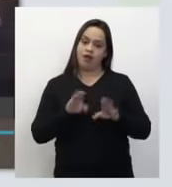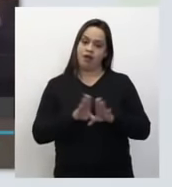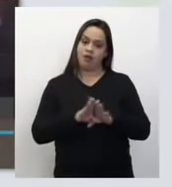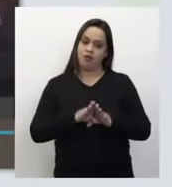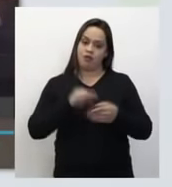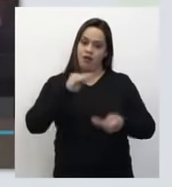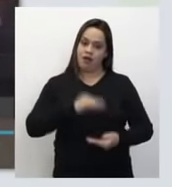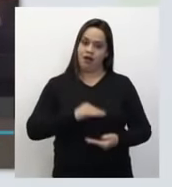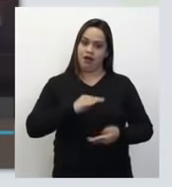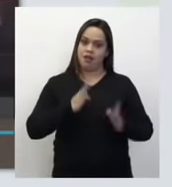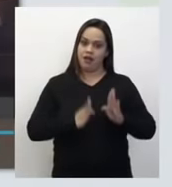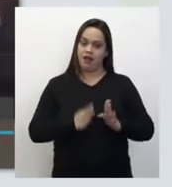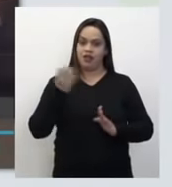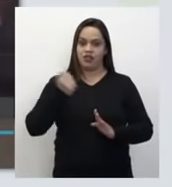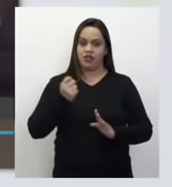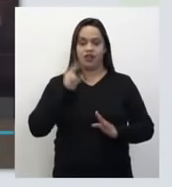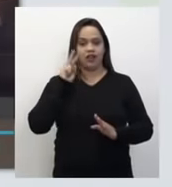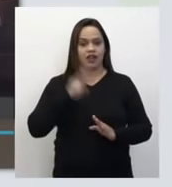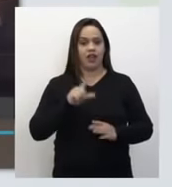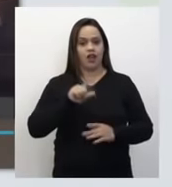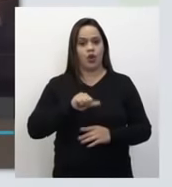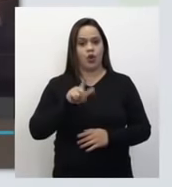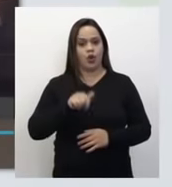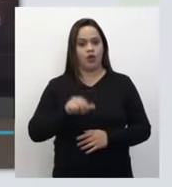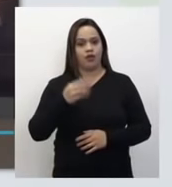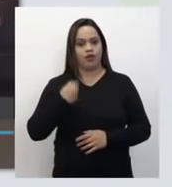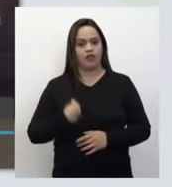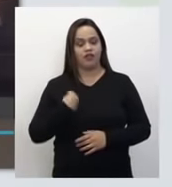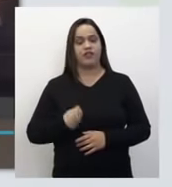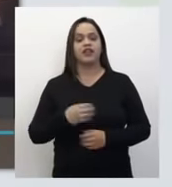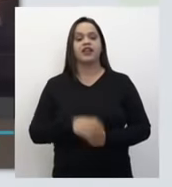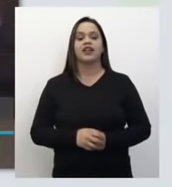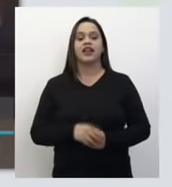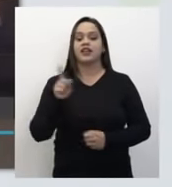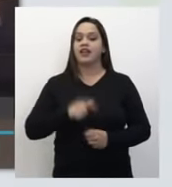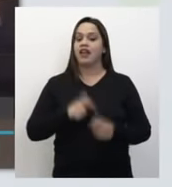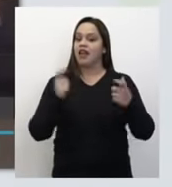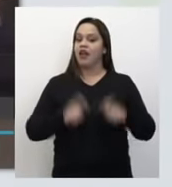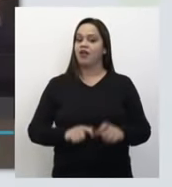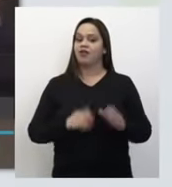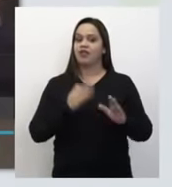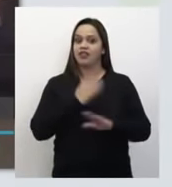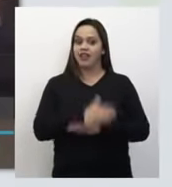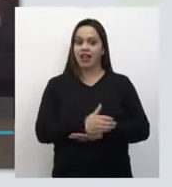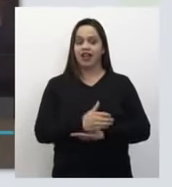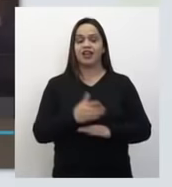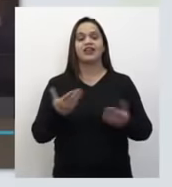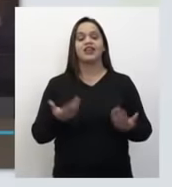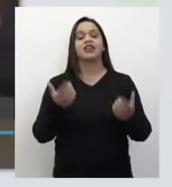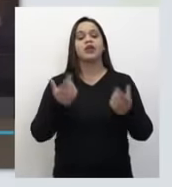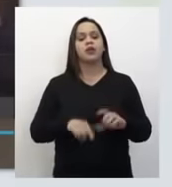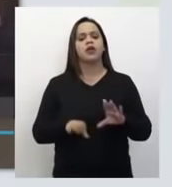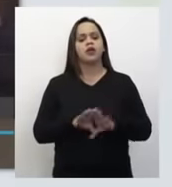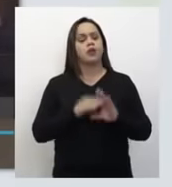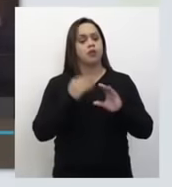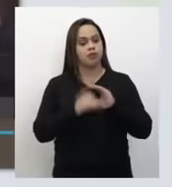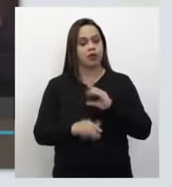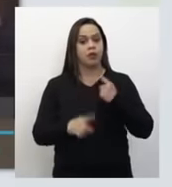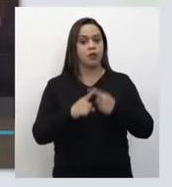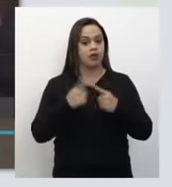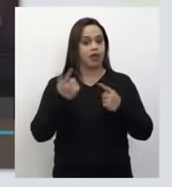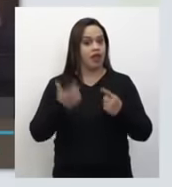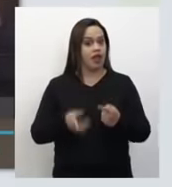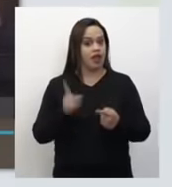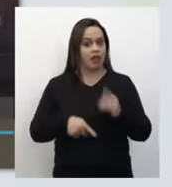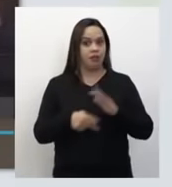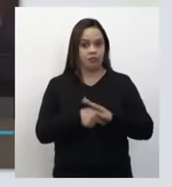vida. Então, o remetente é de quem que é esse cartão, da onde ele está saindo, e uma mensagem. Como esse é um cartão aberto e eu não sei